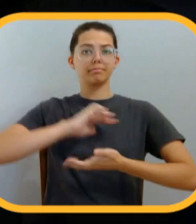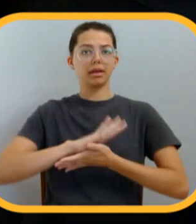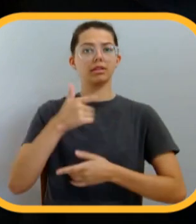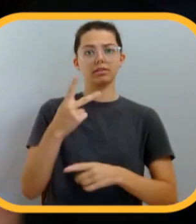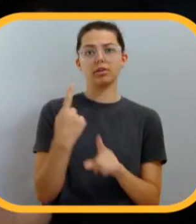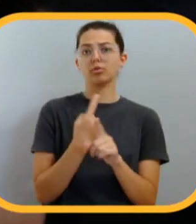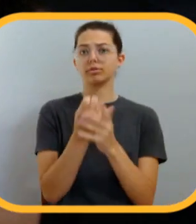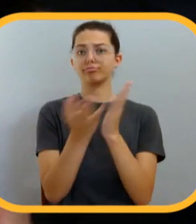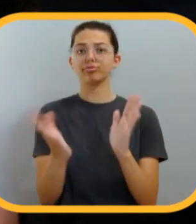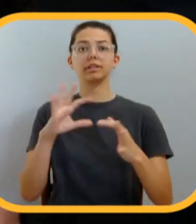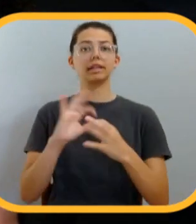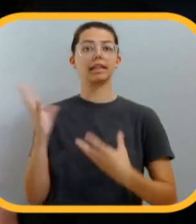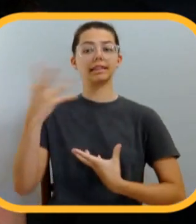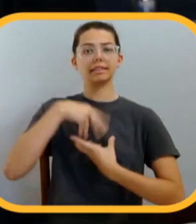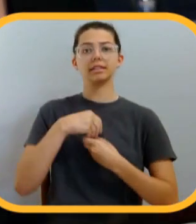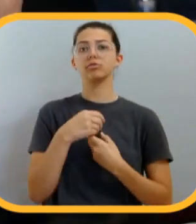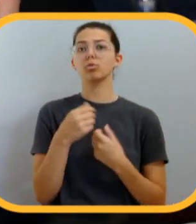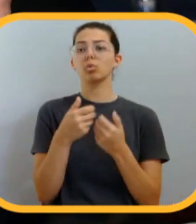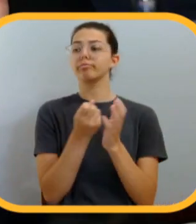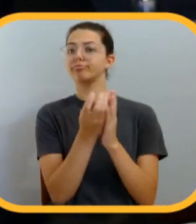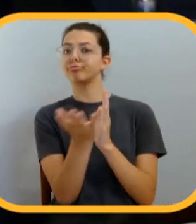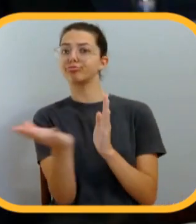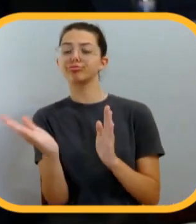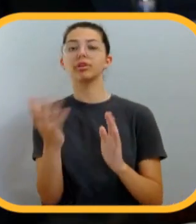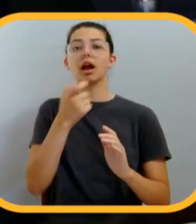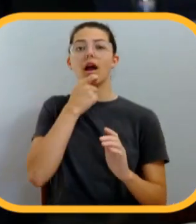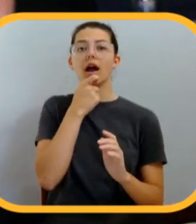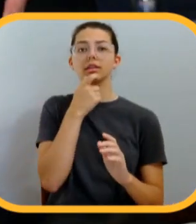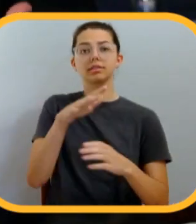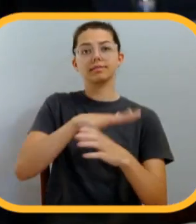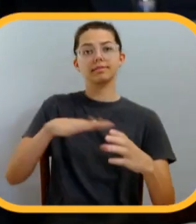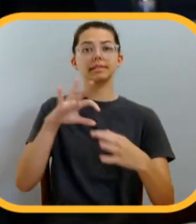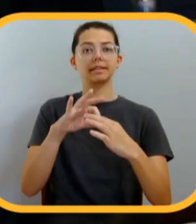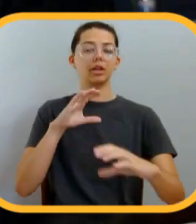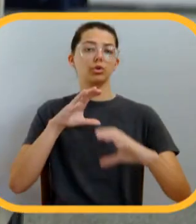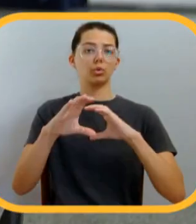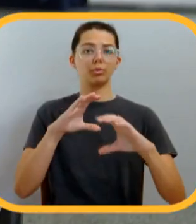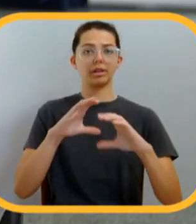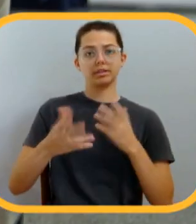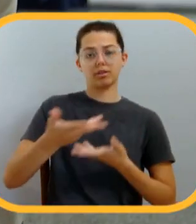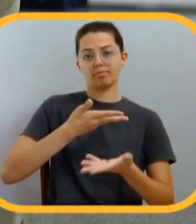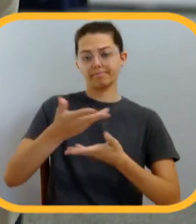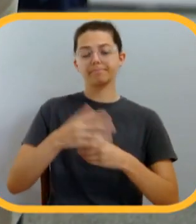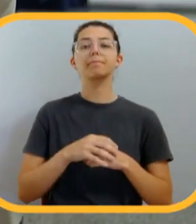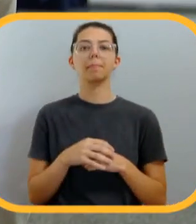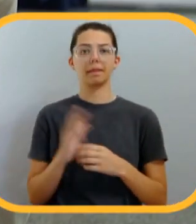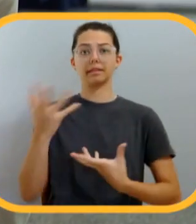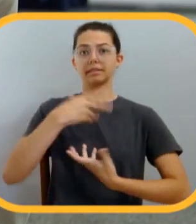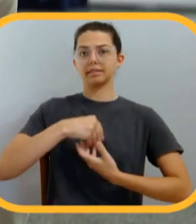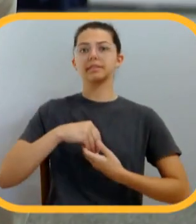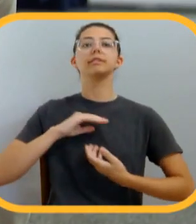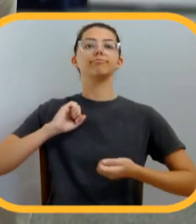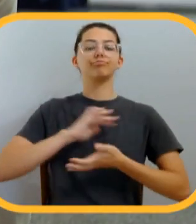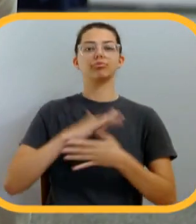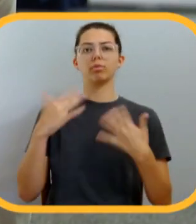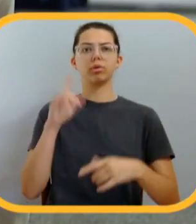inclui todas aquelas literacias que fazem parte do espaço comunicacional. A literacia mediática é fundamental